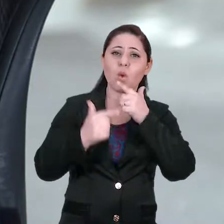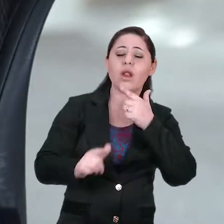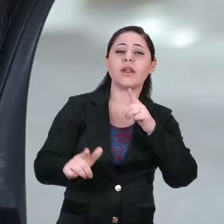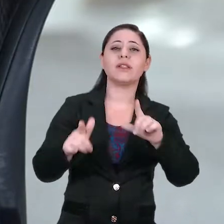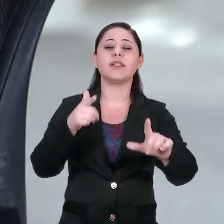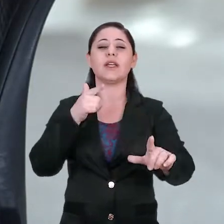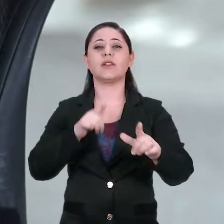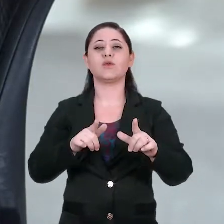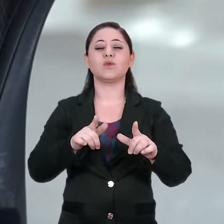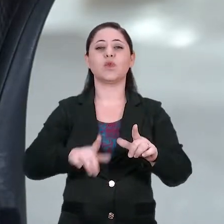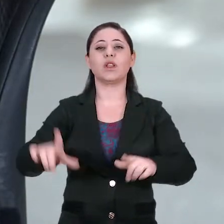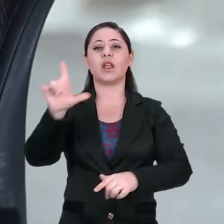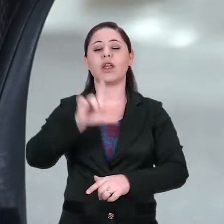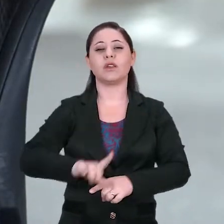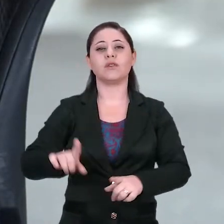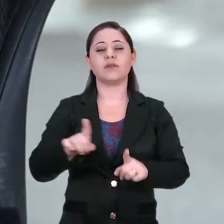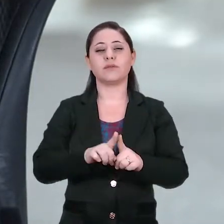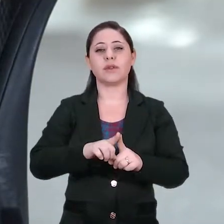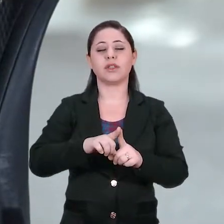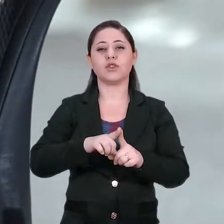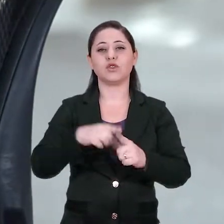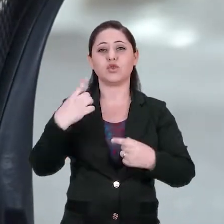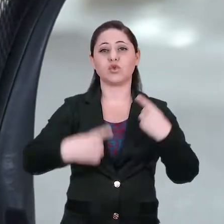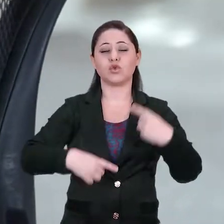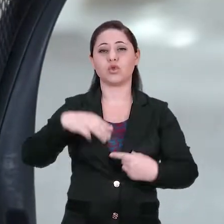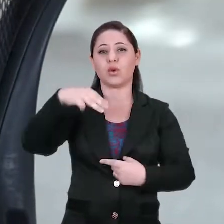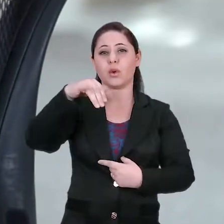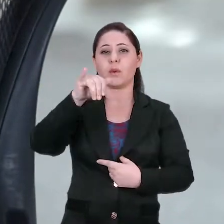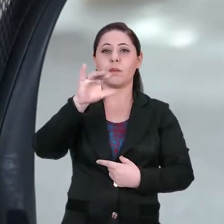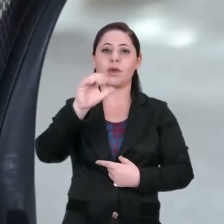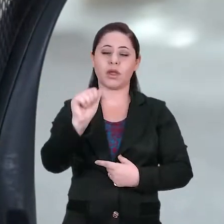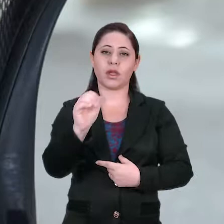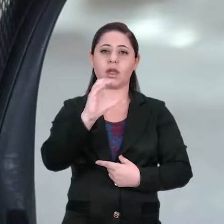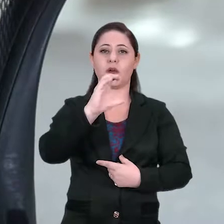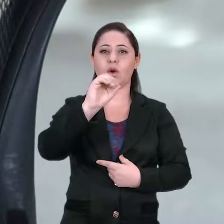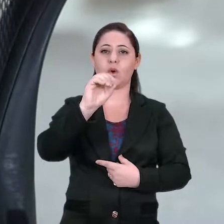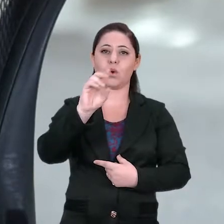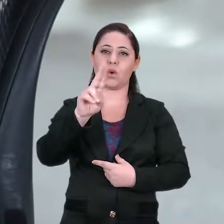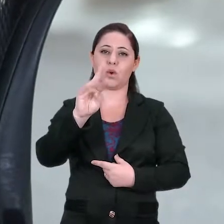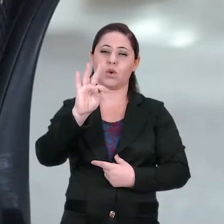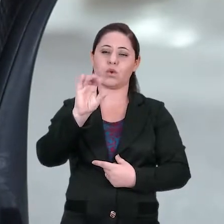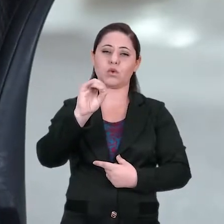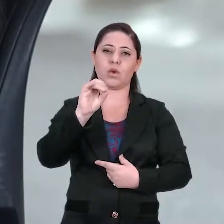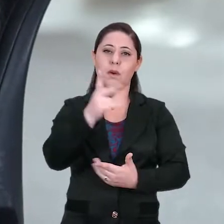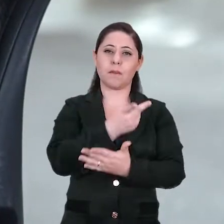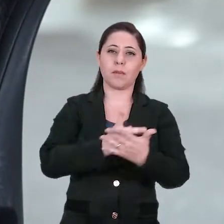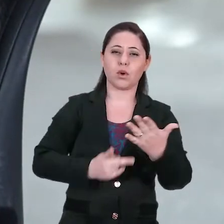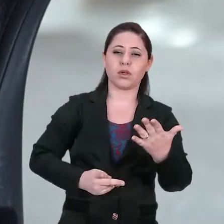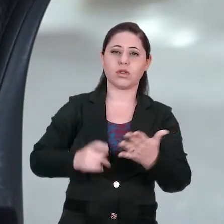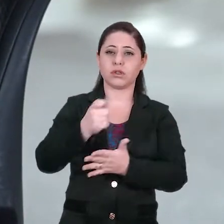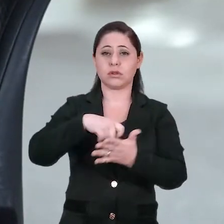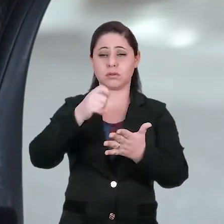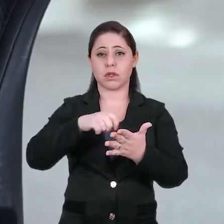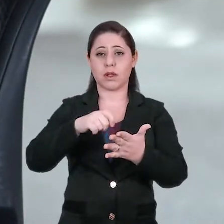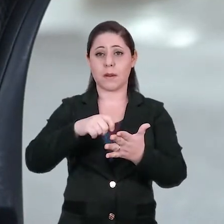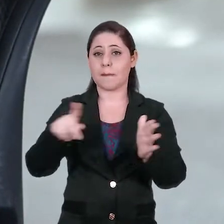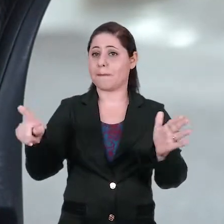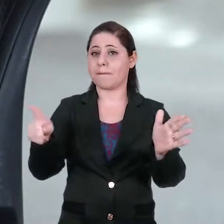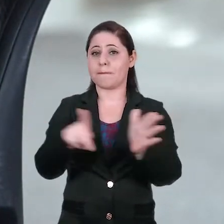com literatura e discutem literatura. Nós discutimos Mia Couto. Mia Couto é um escritor e